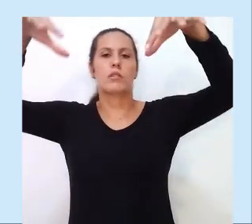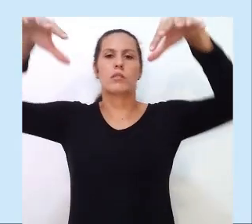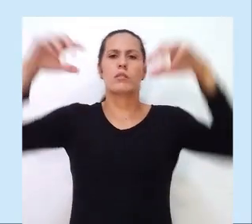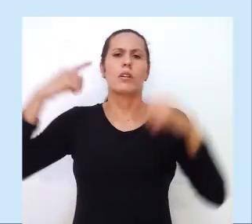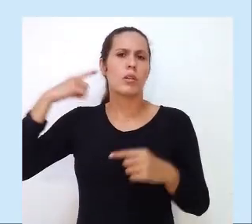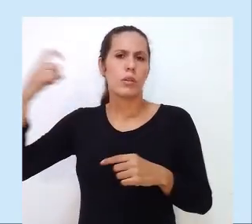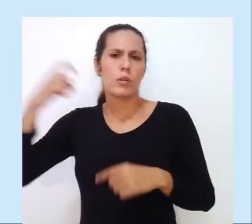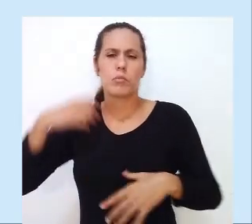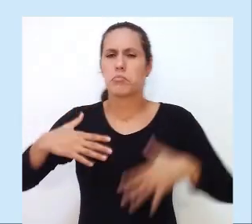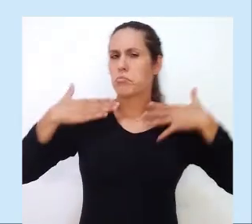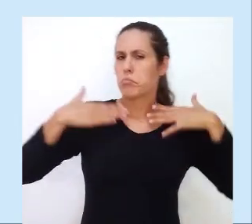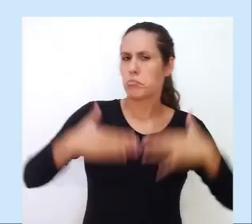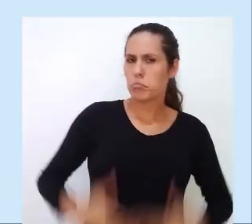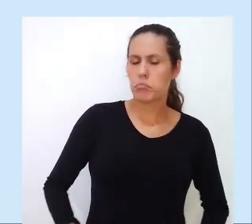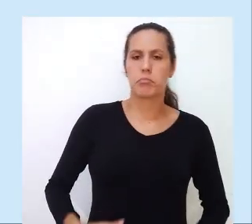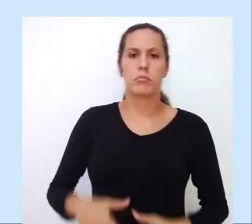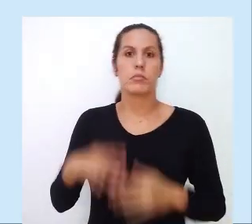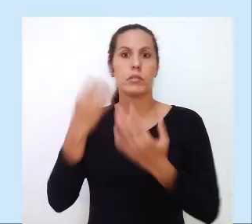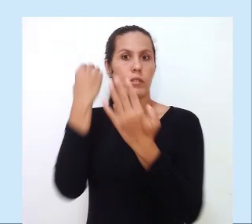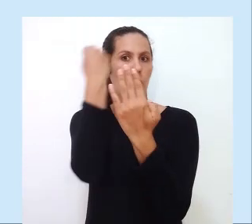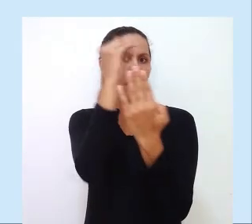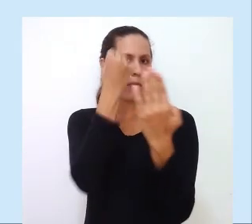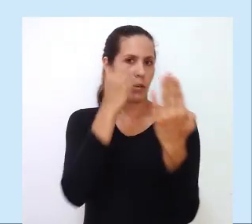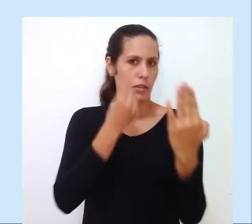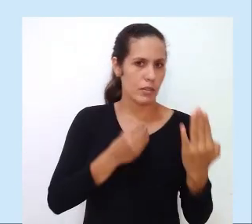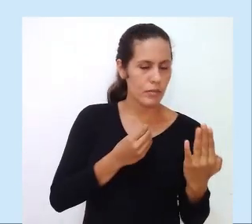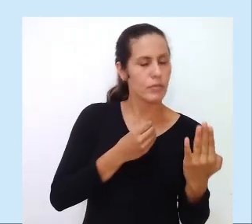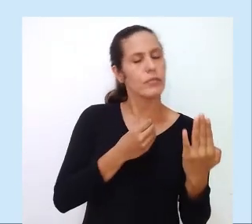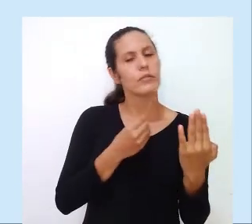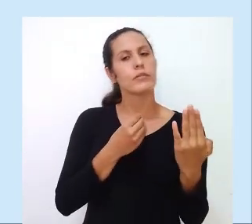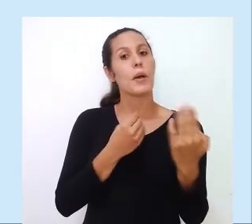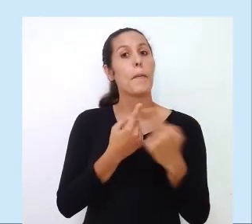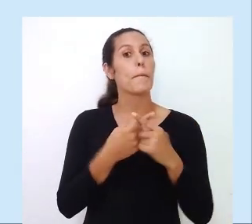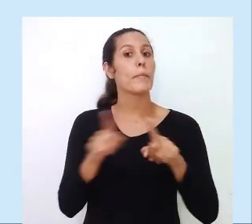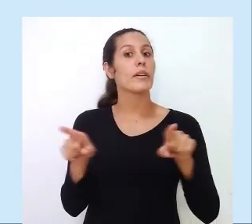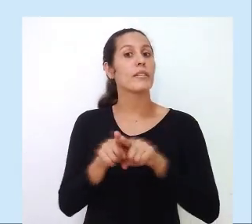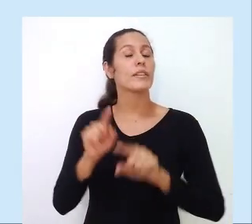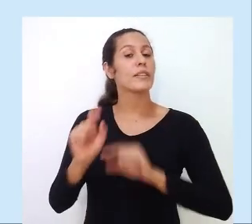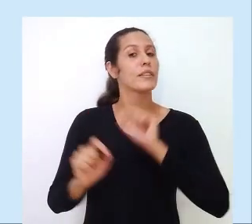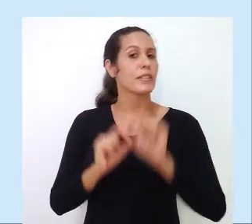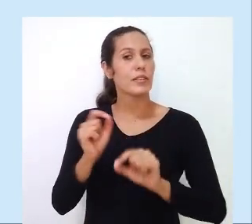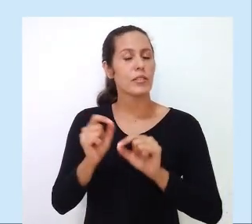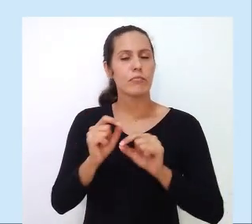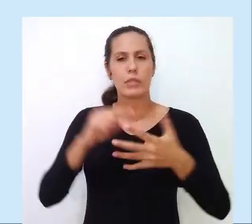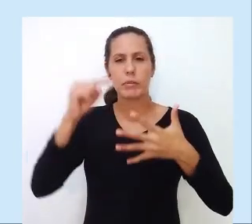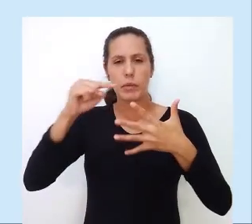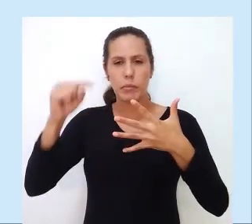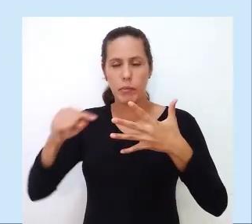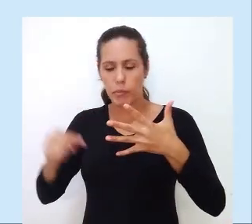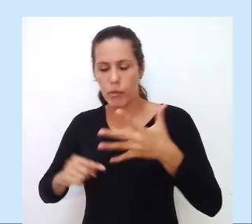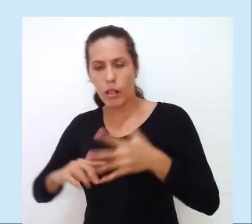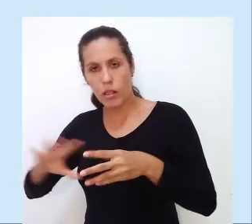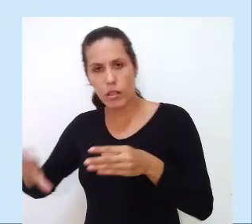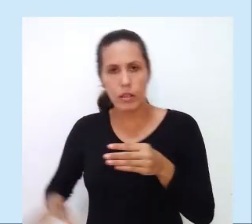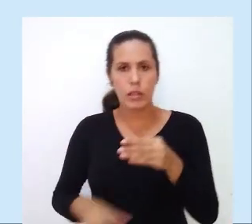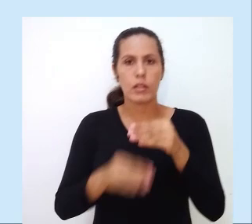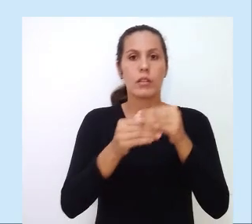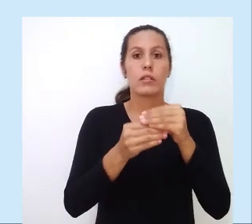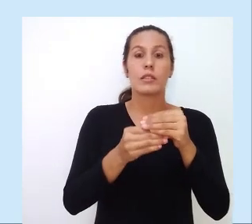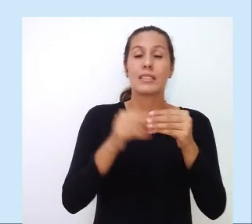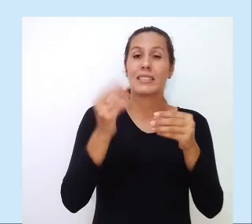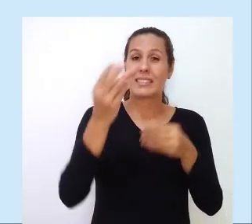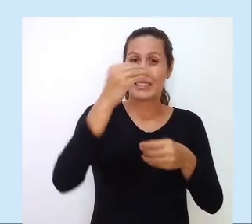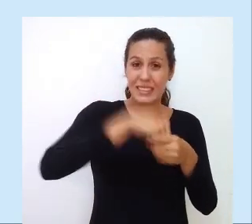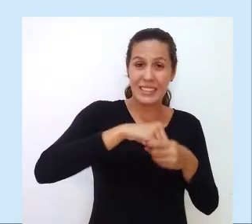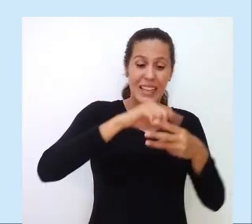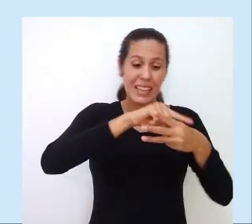iluminação, a sonoplastia, o figurino, a maquiagem. Mas a gente viu que dentre todos esses elementos,